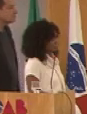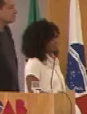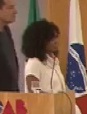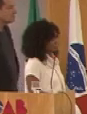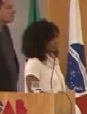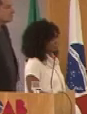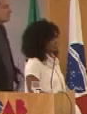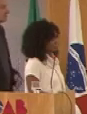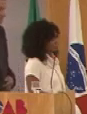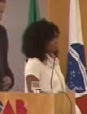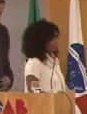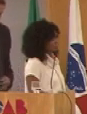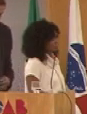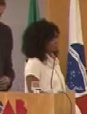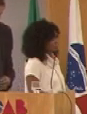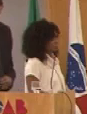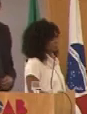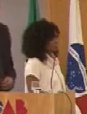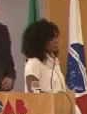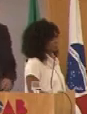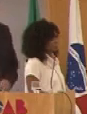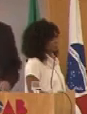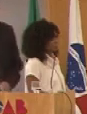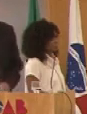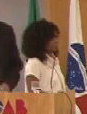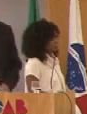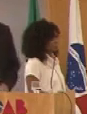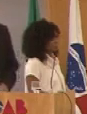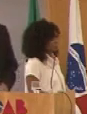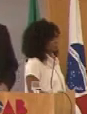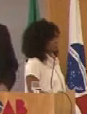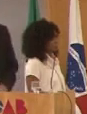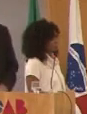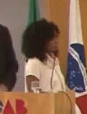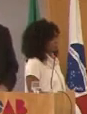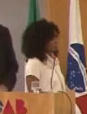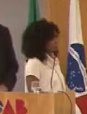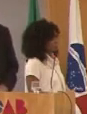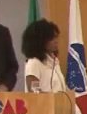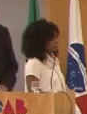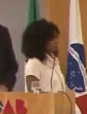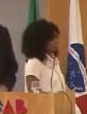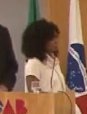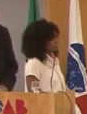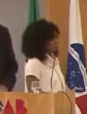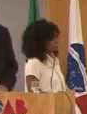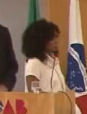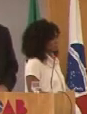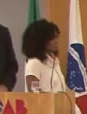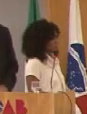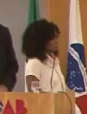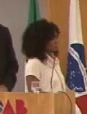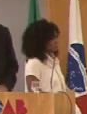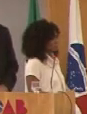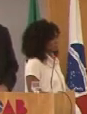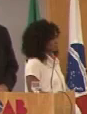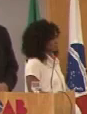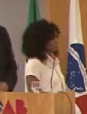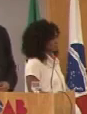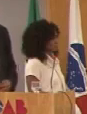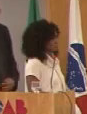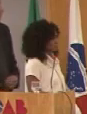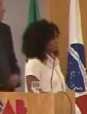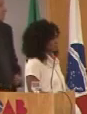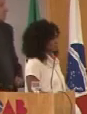nesses momentos a dúvida, o titubear diante de impasse. A democracia tem lado, sim. E nós